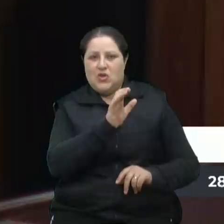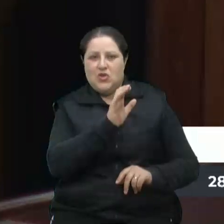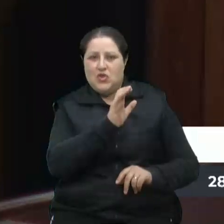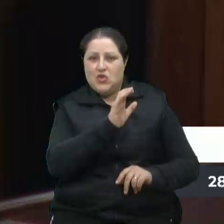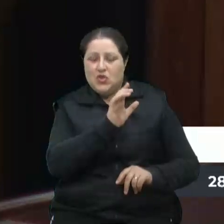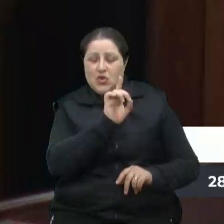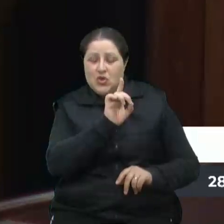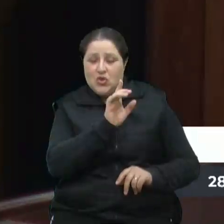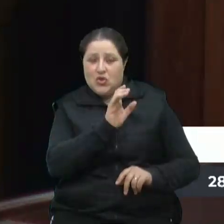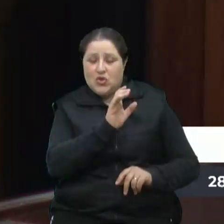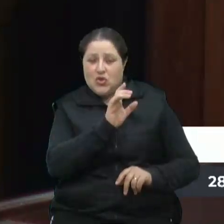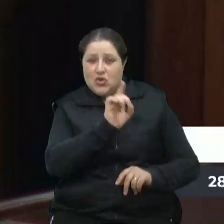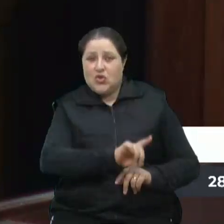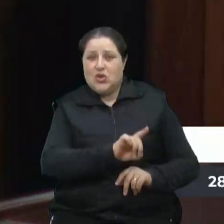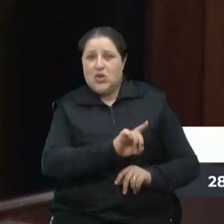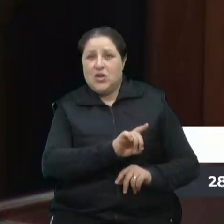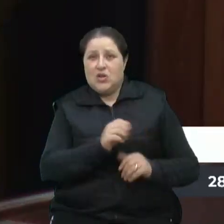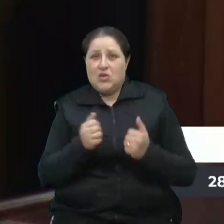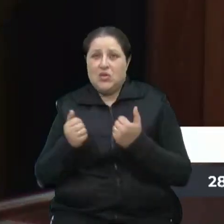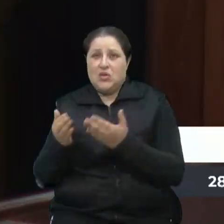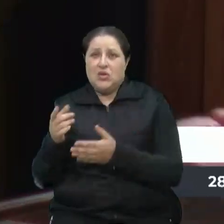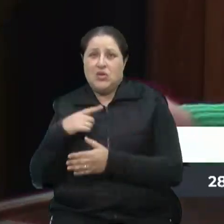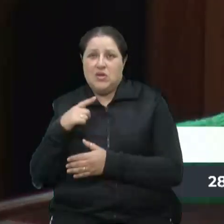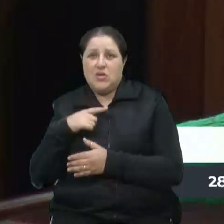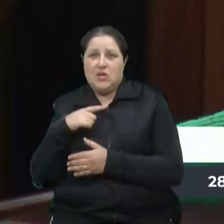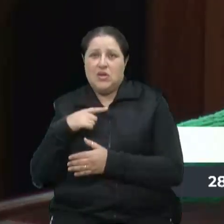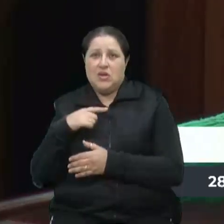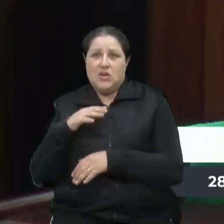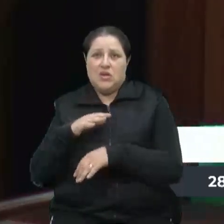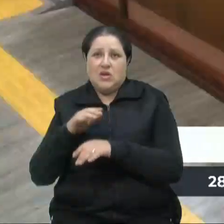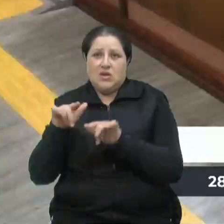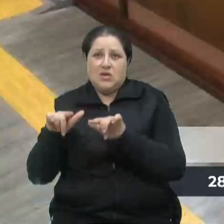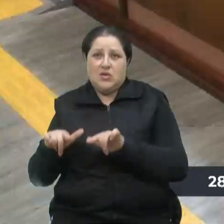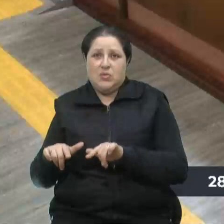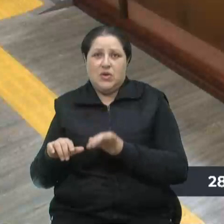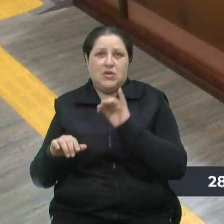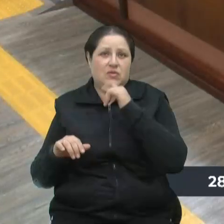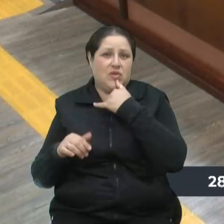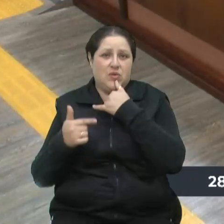espaço. Infelizmente, eu não vou poder dar os apartes. Muito obrigado.